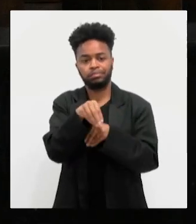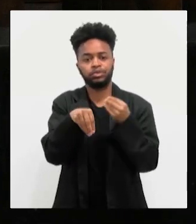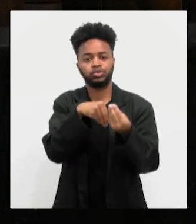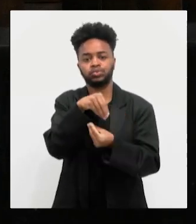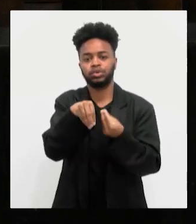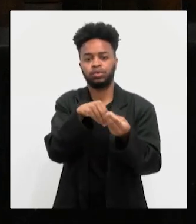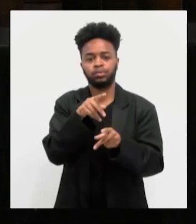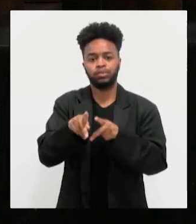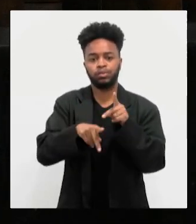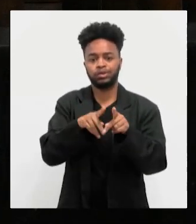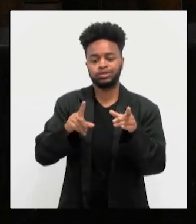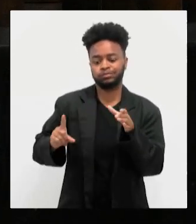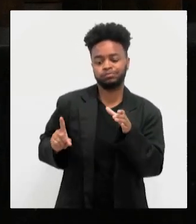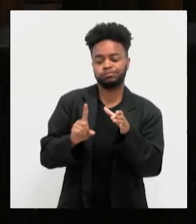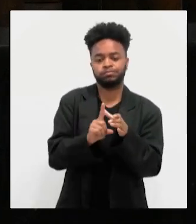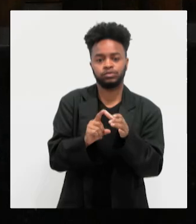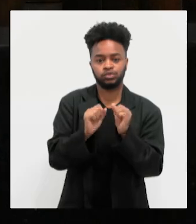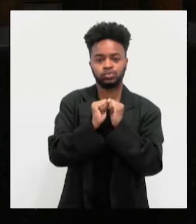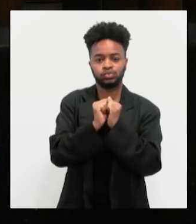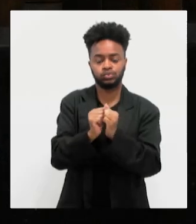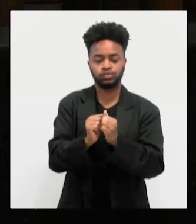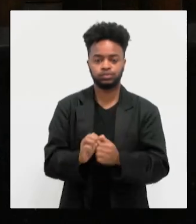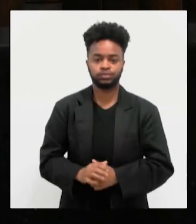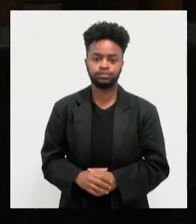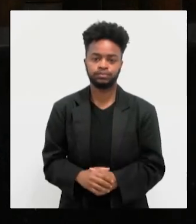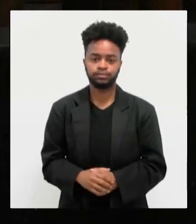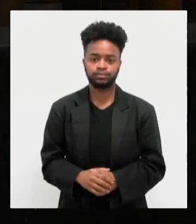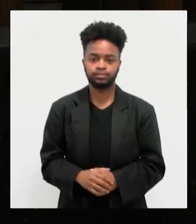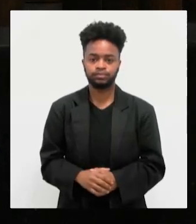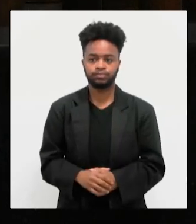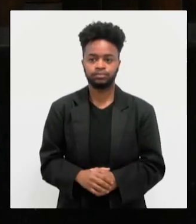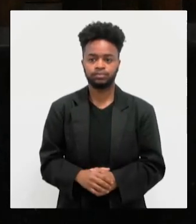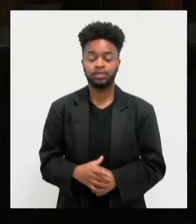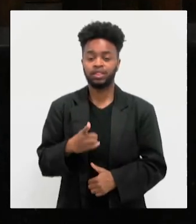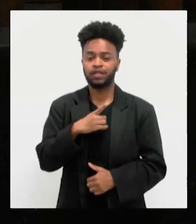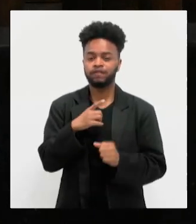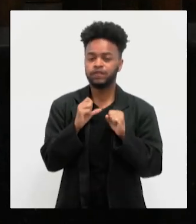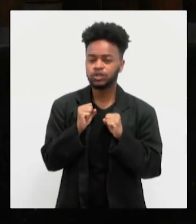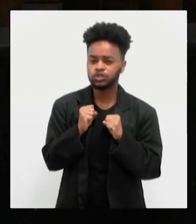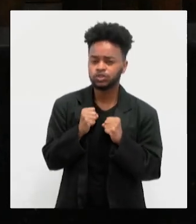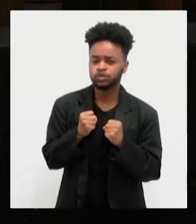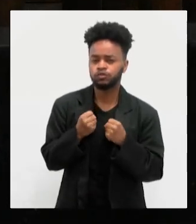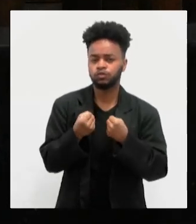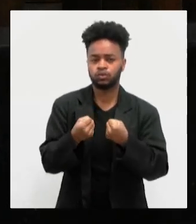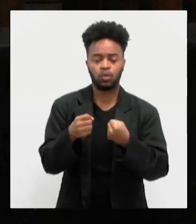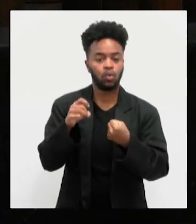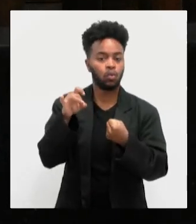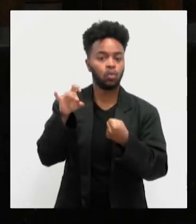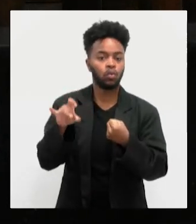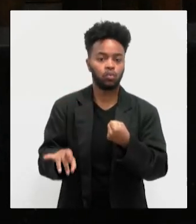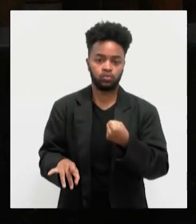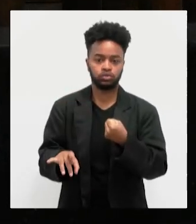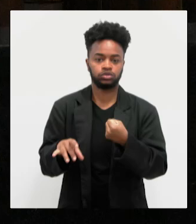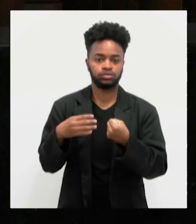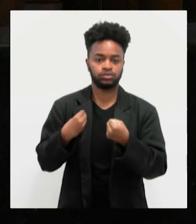população. E teve, com o último esforço da sua vida,